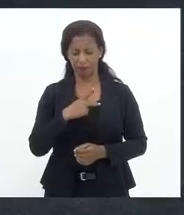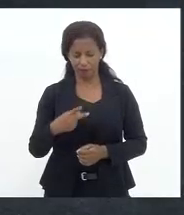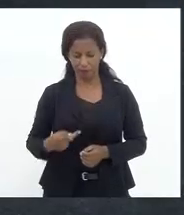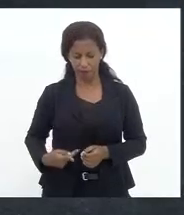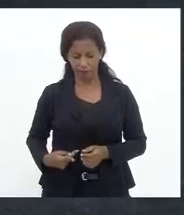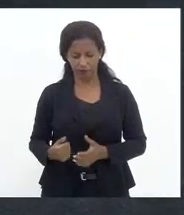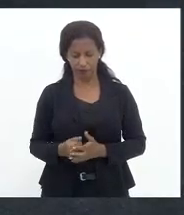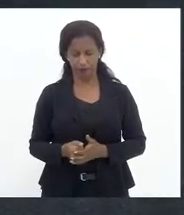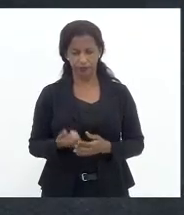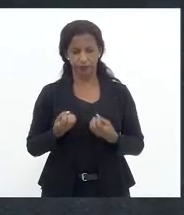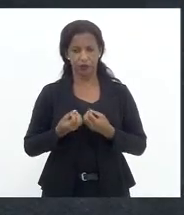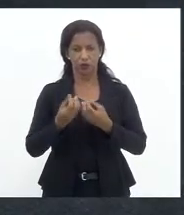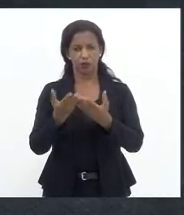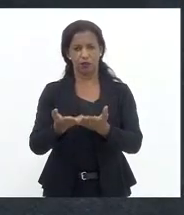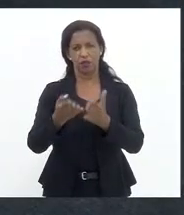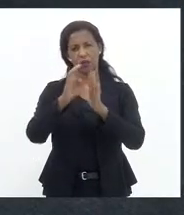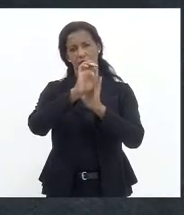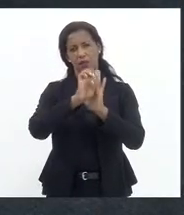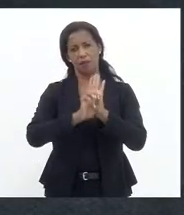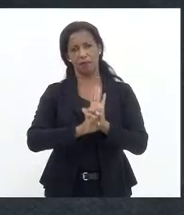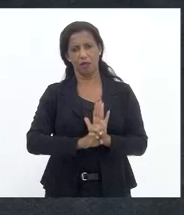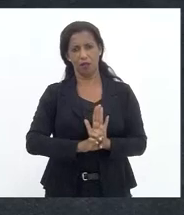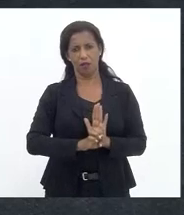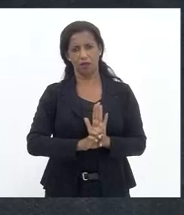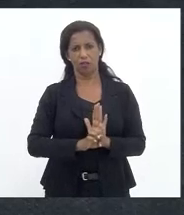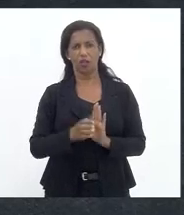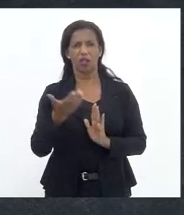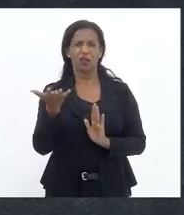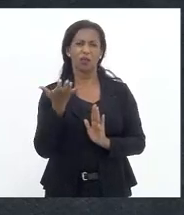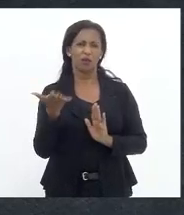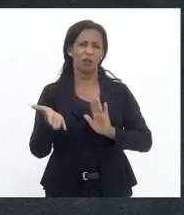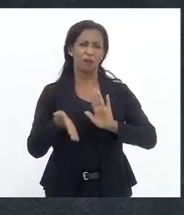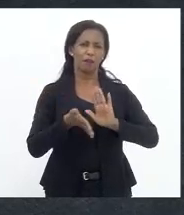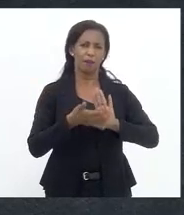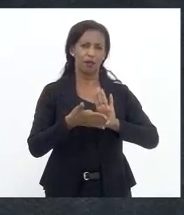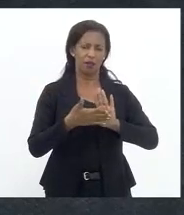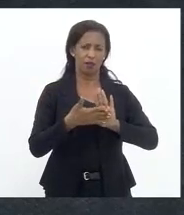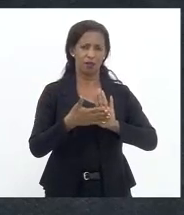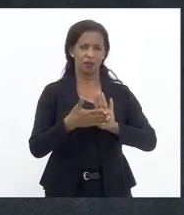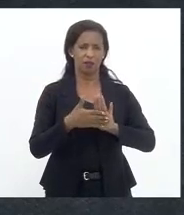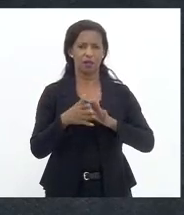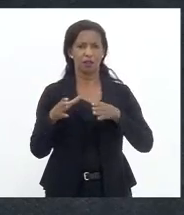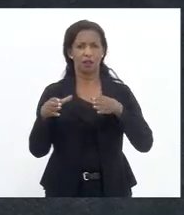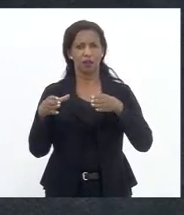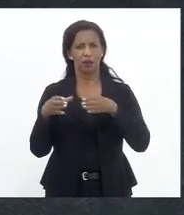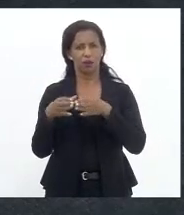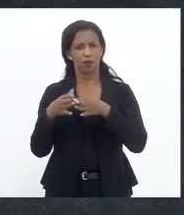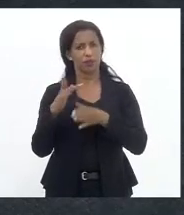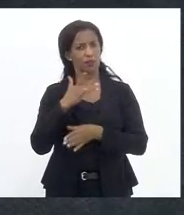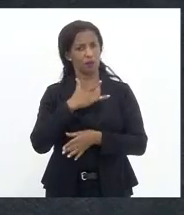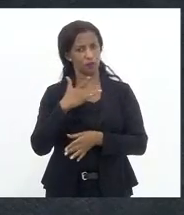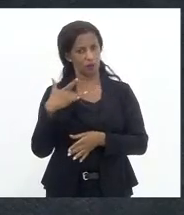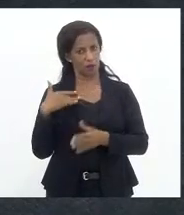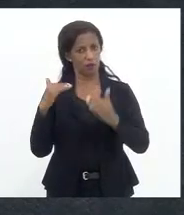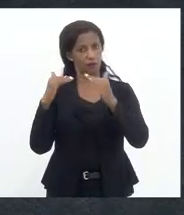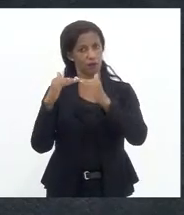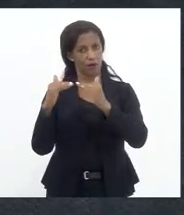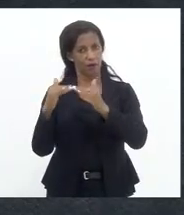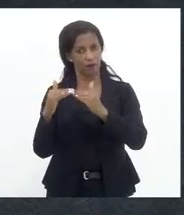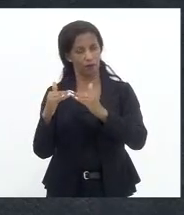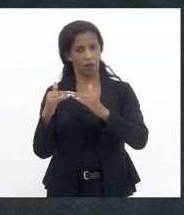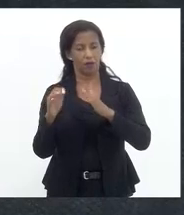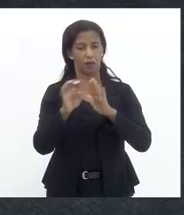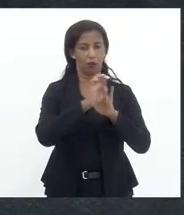Presidente, eu ofereci emendas, então eu quero dar o parecer da Comissão de Saúde favorável